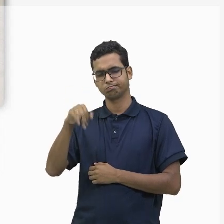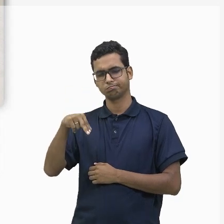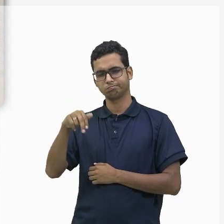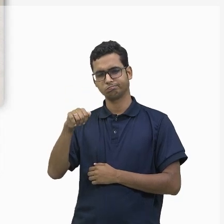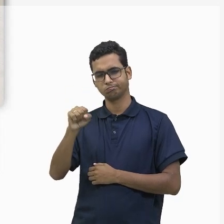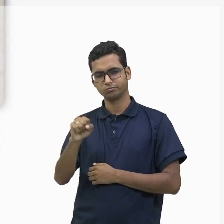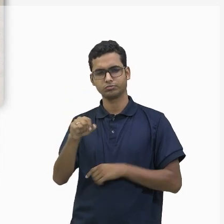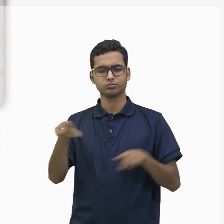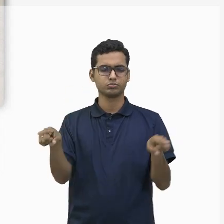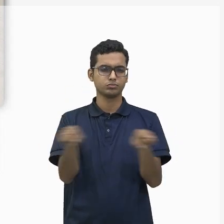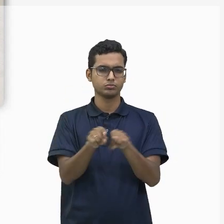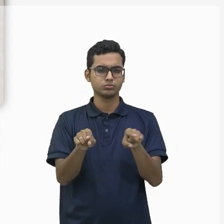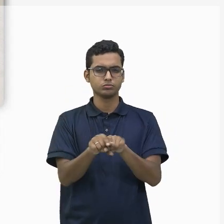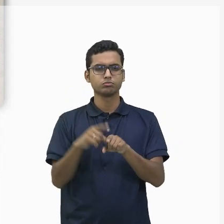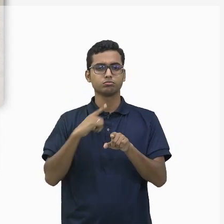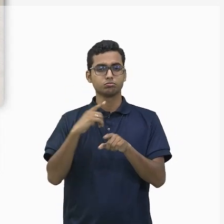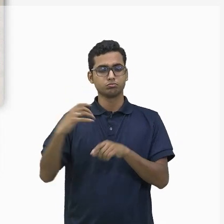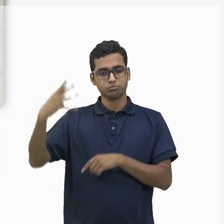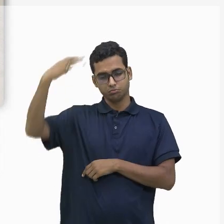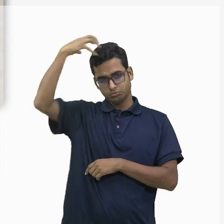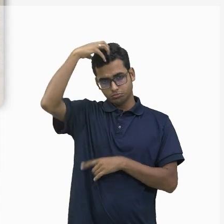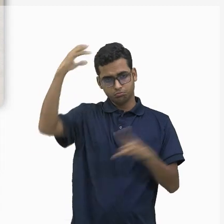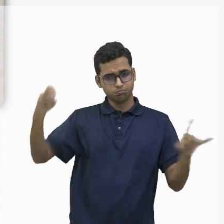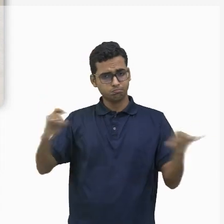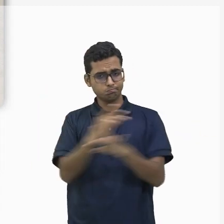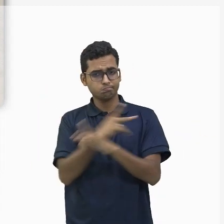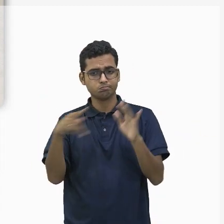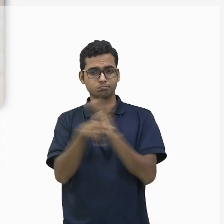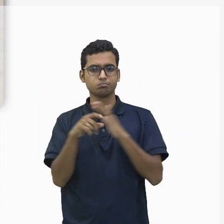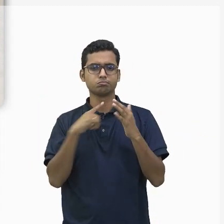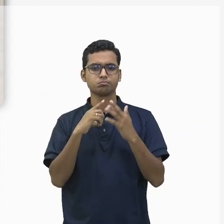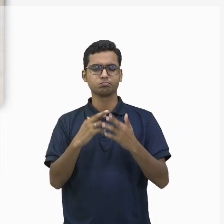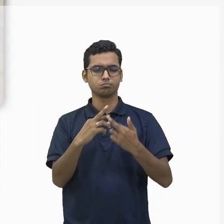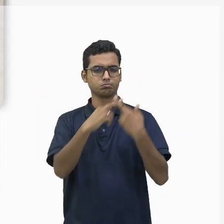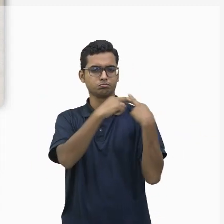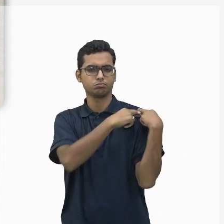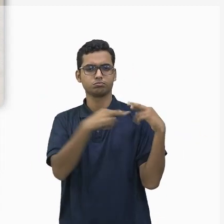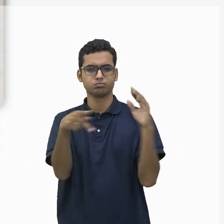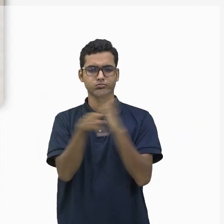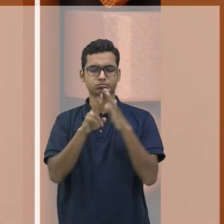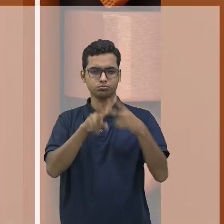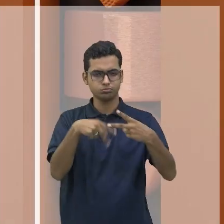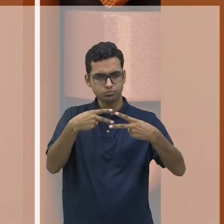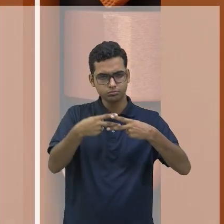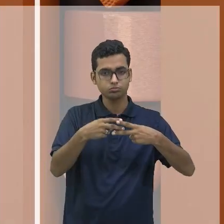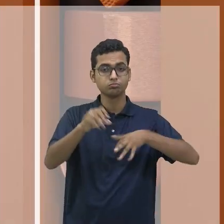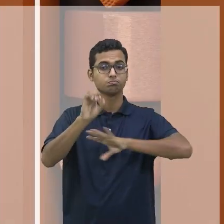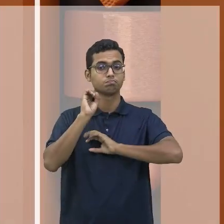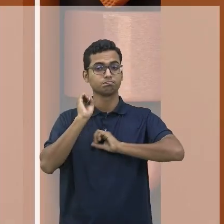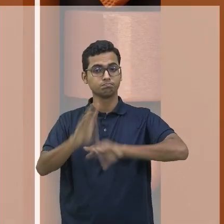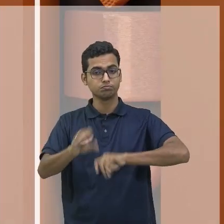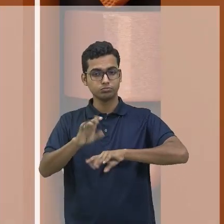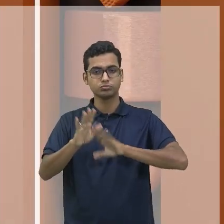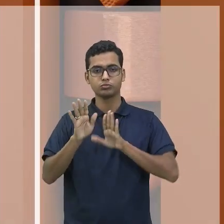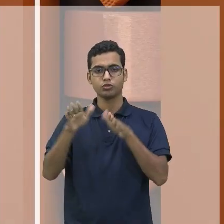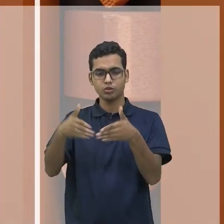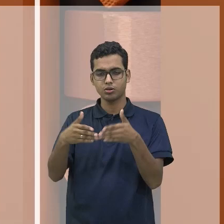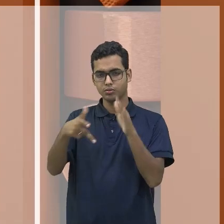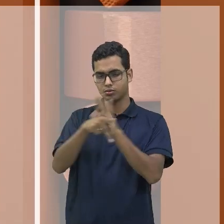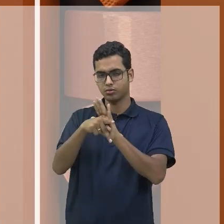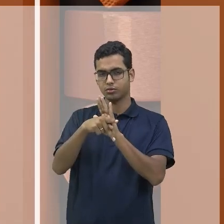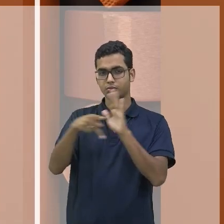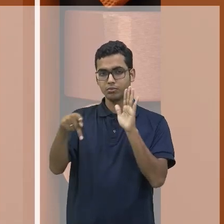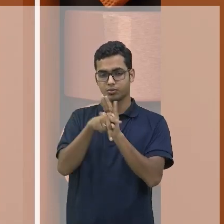para assumir a administração do reino. Então, lembra que a educação era para quem? Para filho dos nobres. É assim